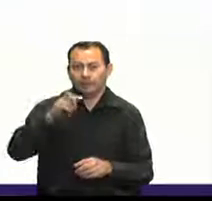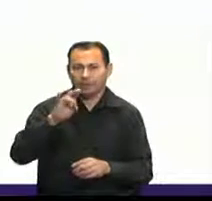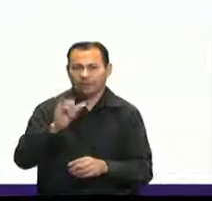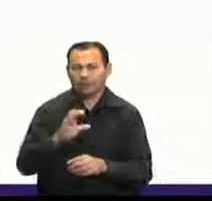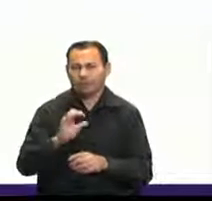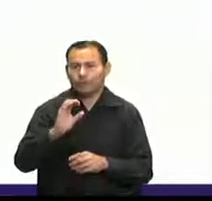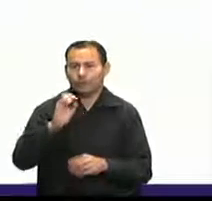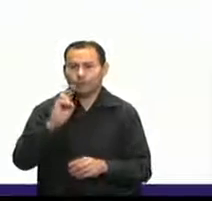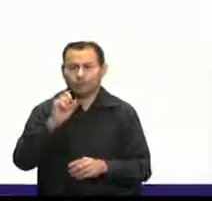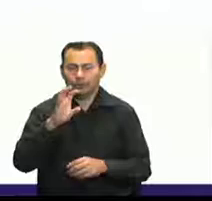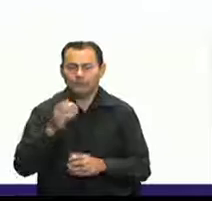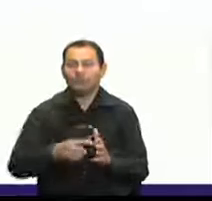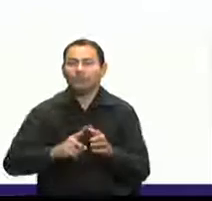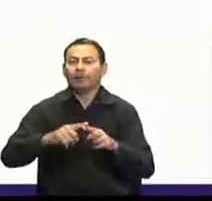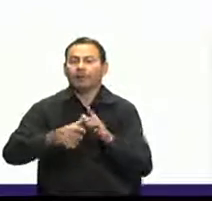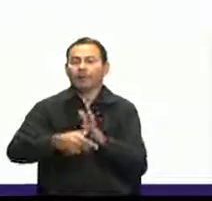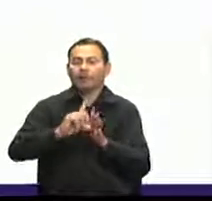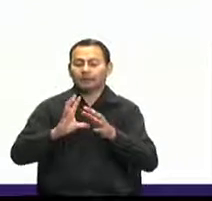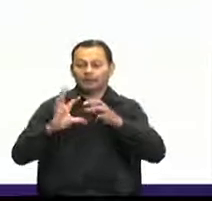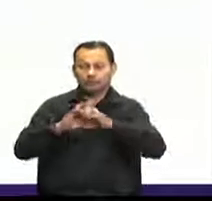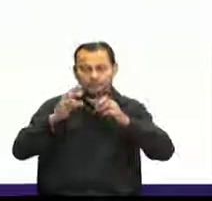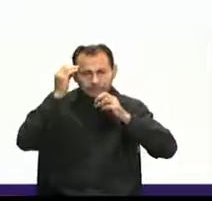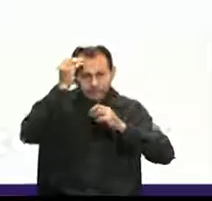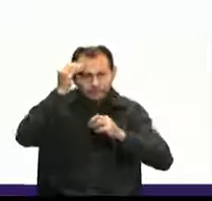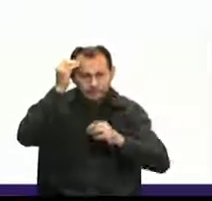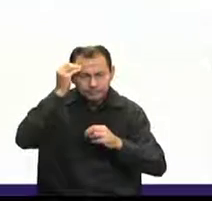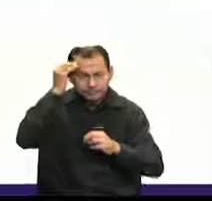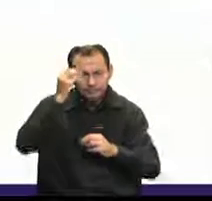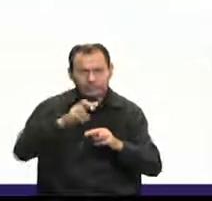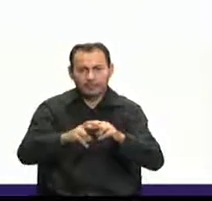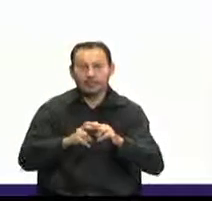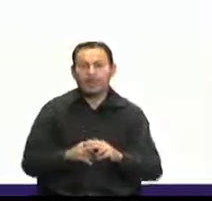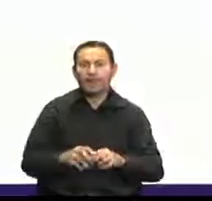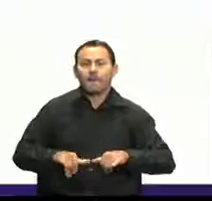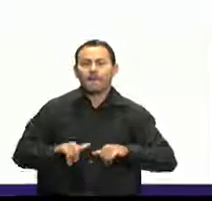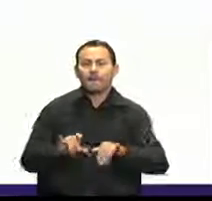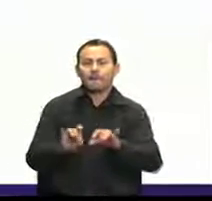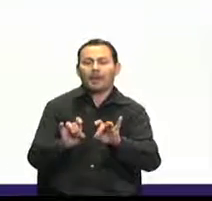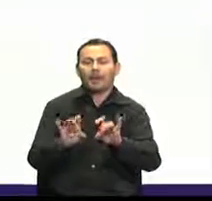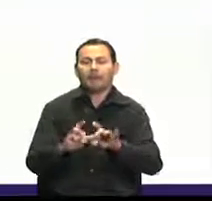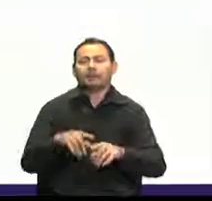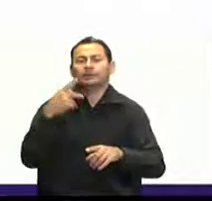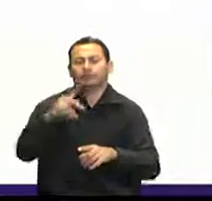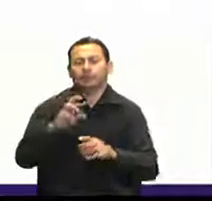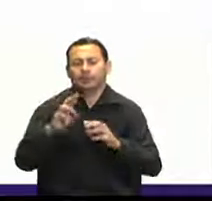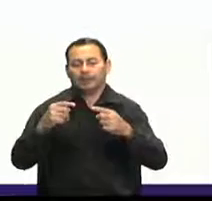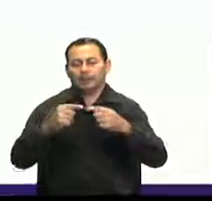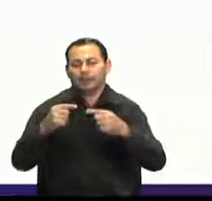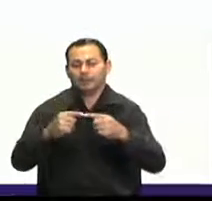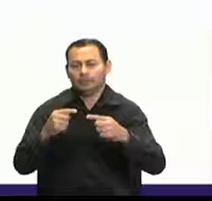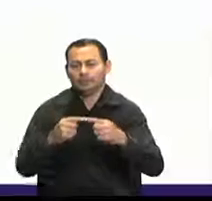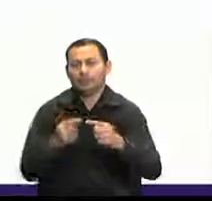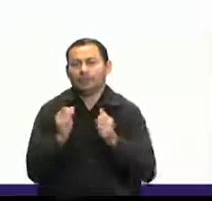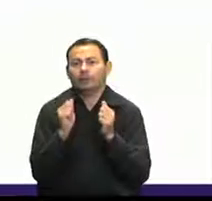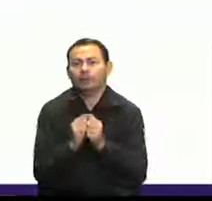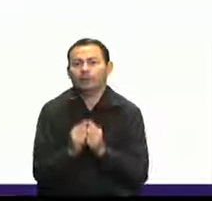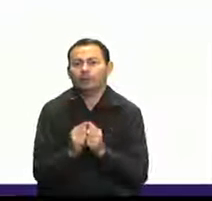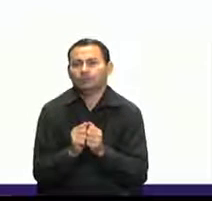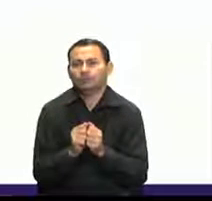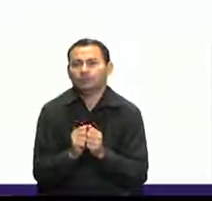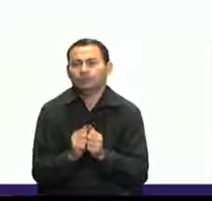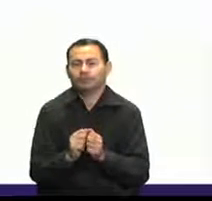custódia mas antes vamos alinhar o nosso raciocínio sobre o mercado e sua relação com a